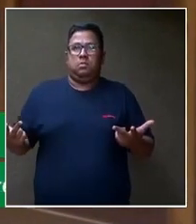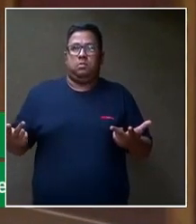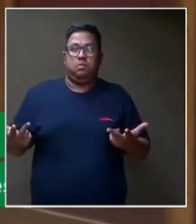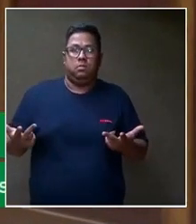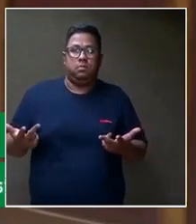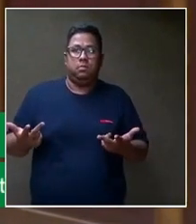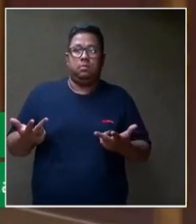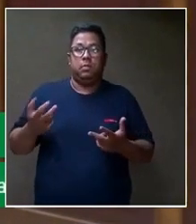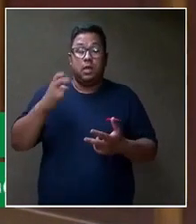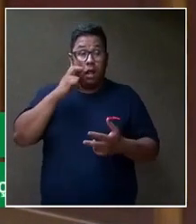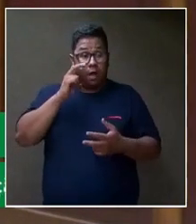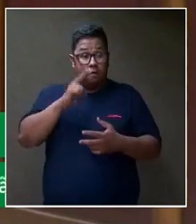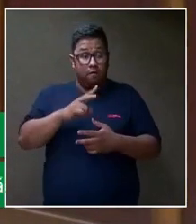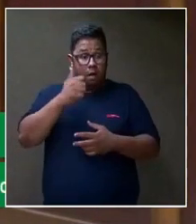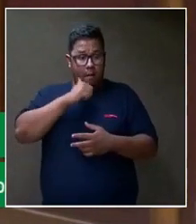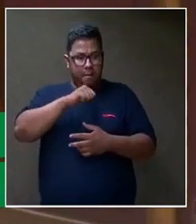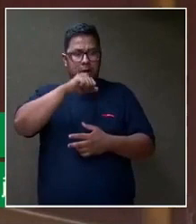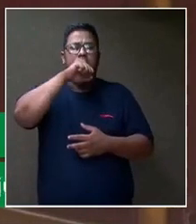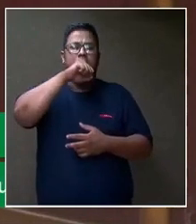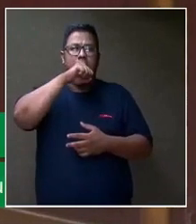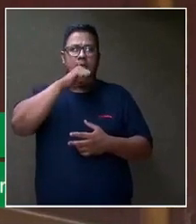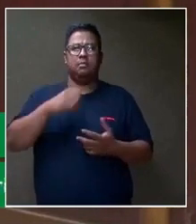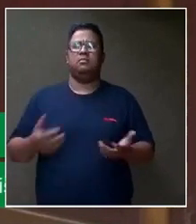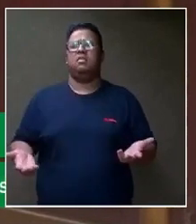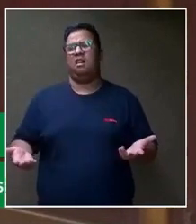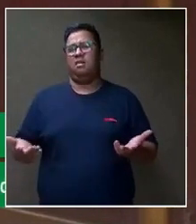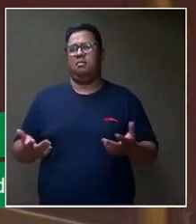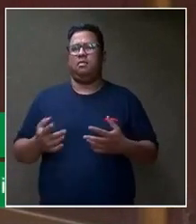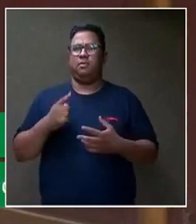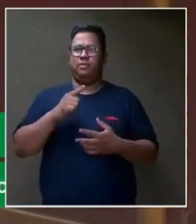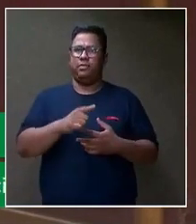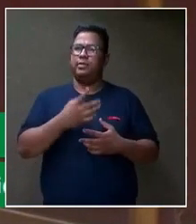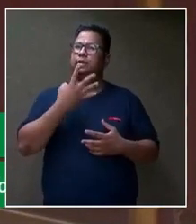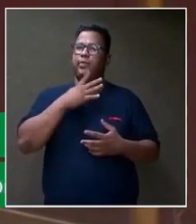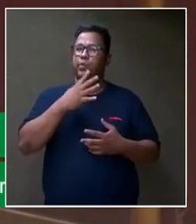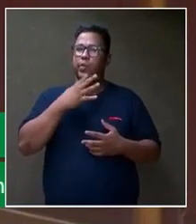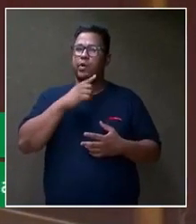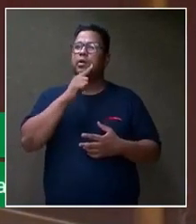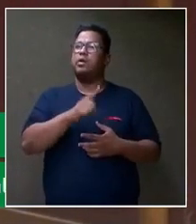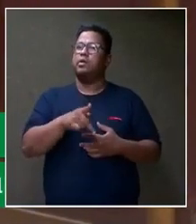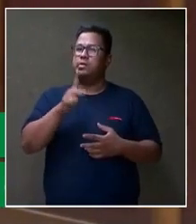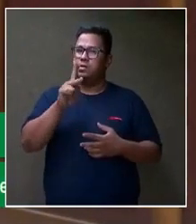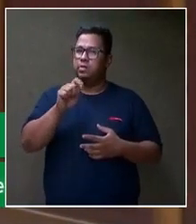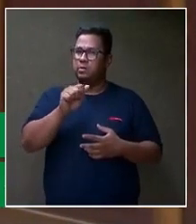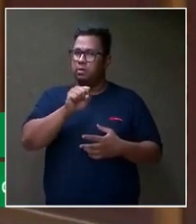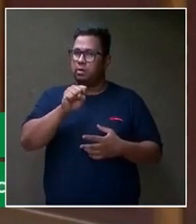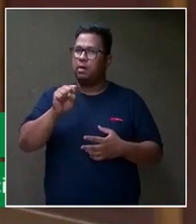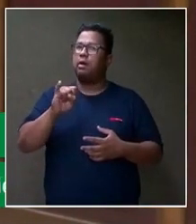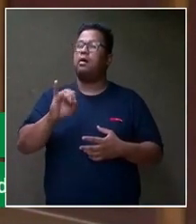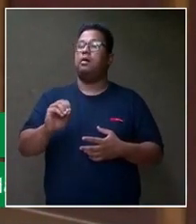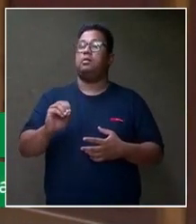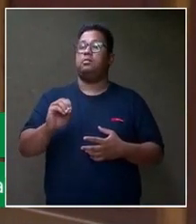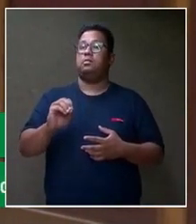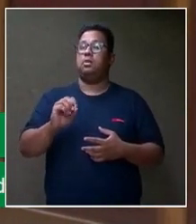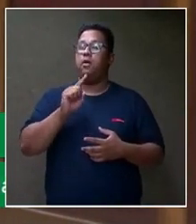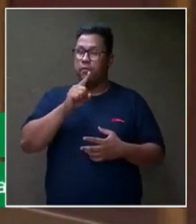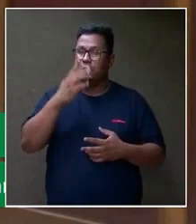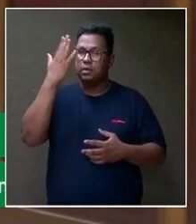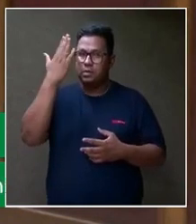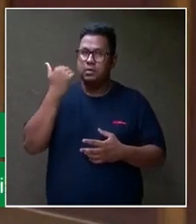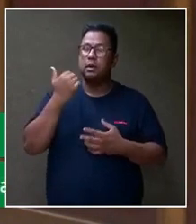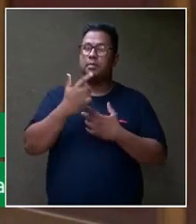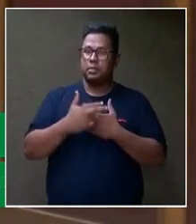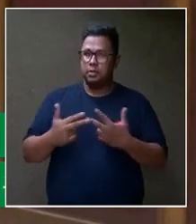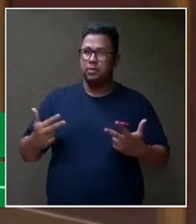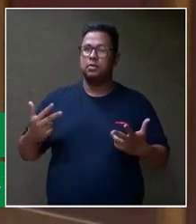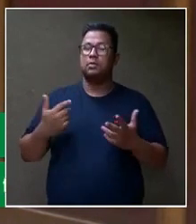ela olhou para a mãe e disse, a senhora não conhece o Cássio. Você tomou conhecimento